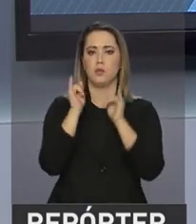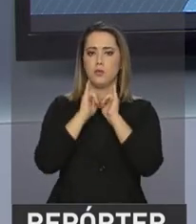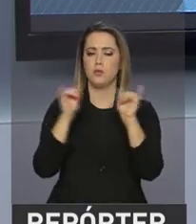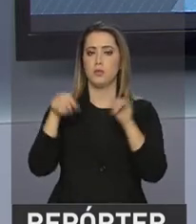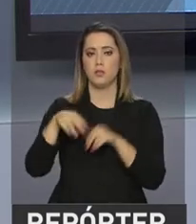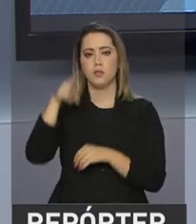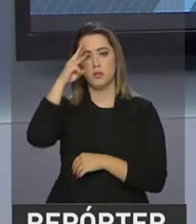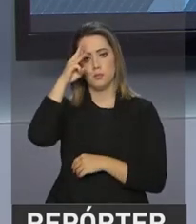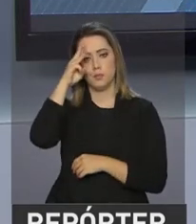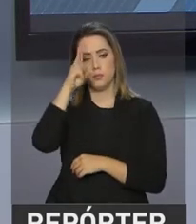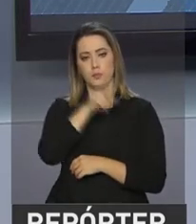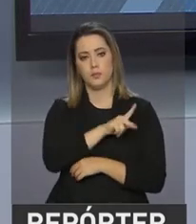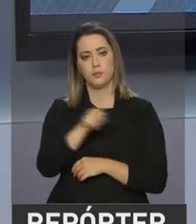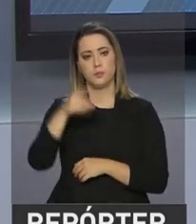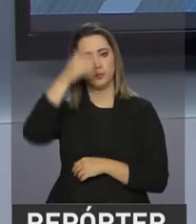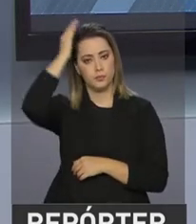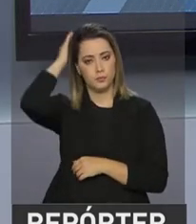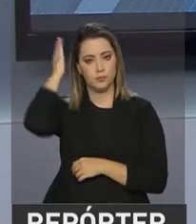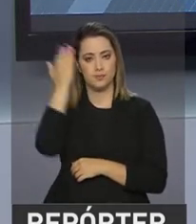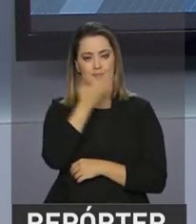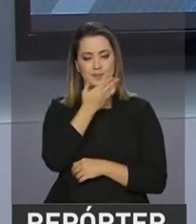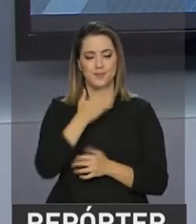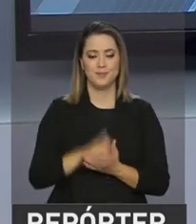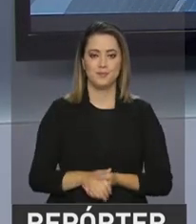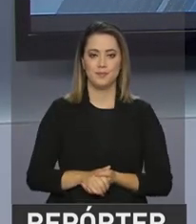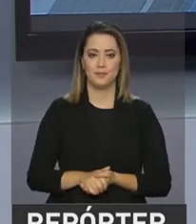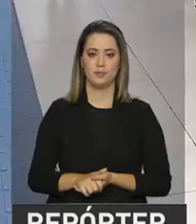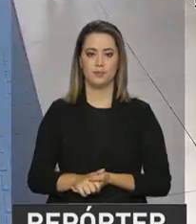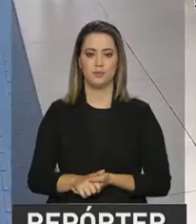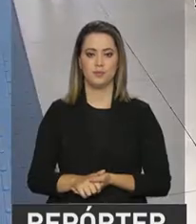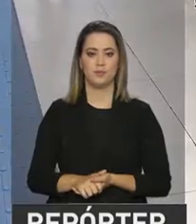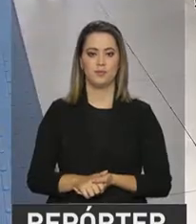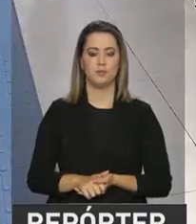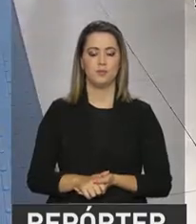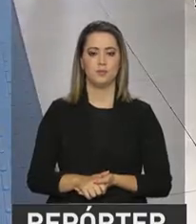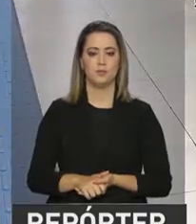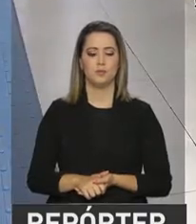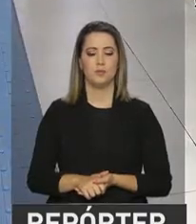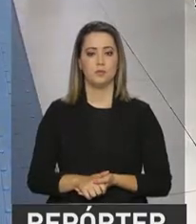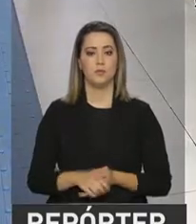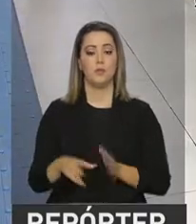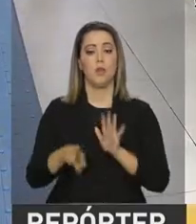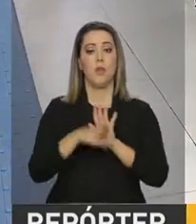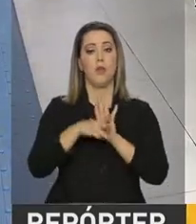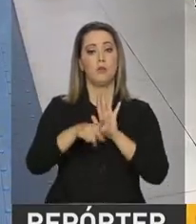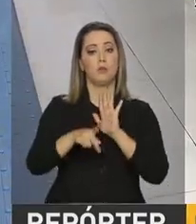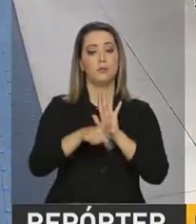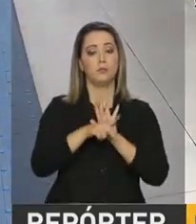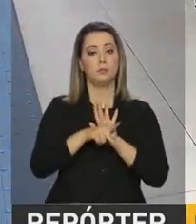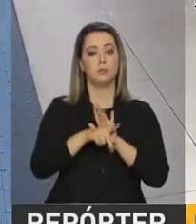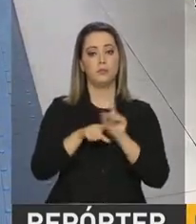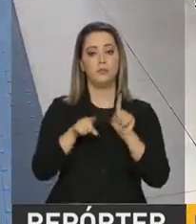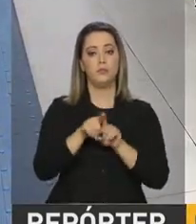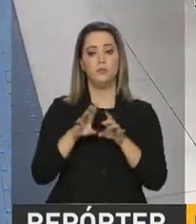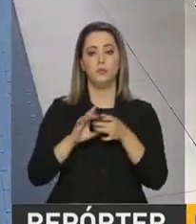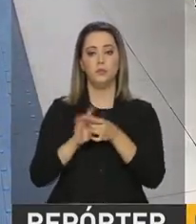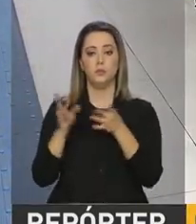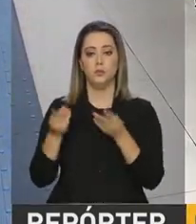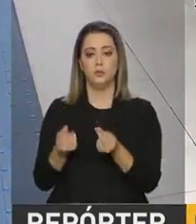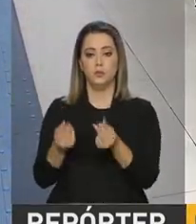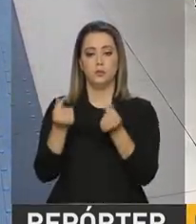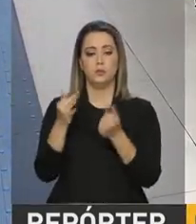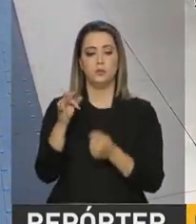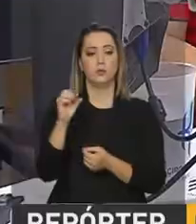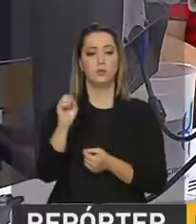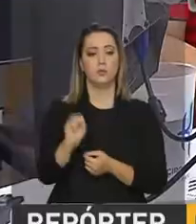terça feira pelo presidente michel temer a medida provisória que liberou o saque nas contas inativas do